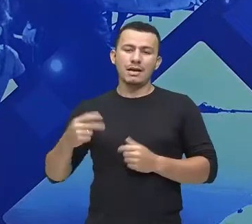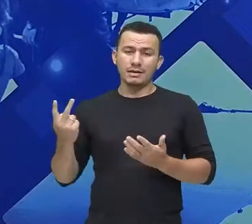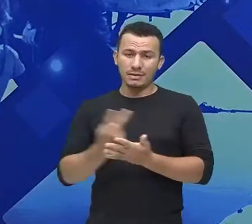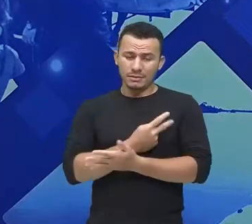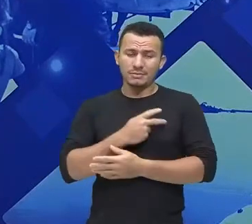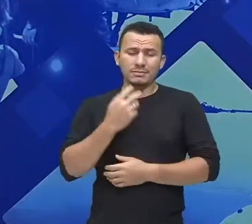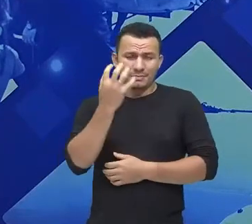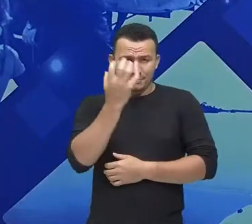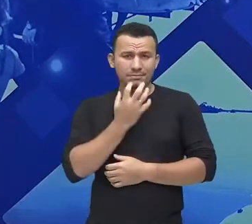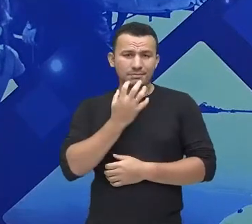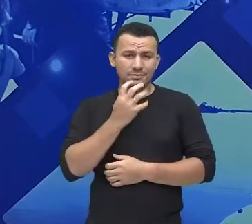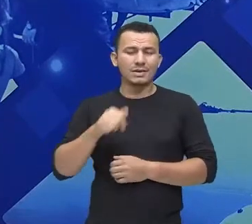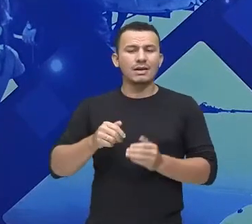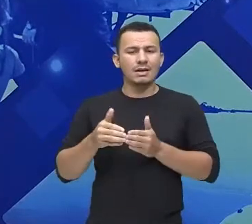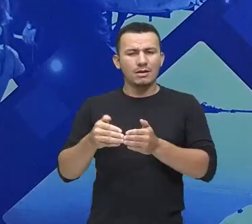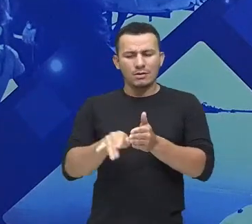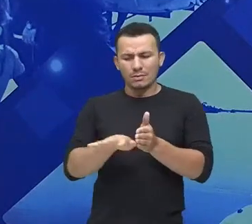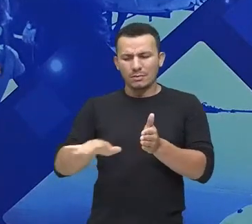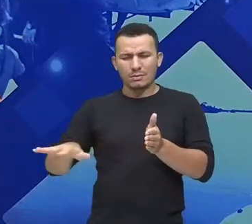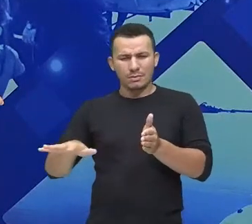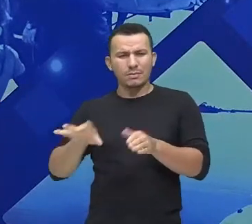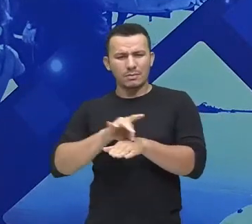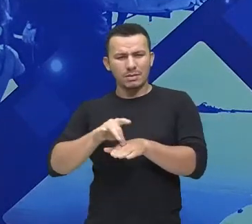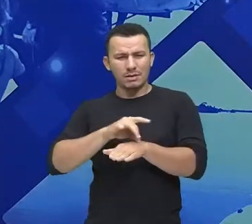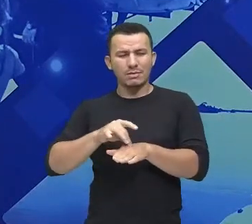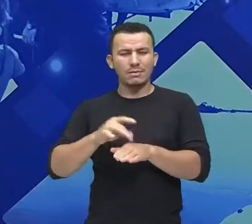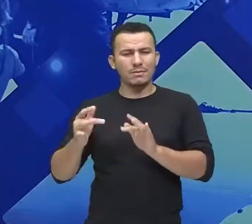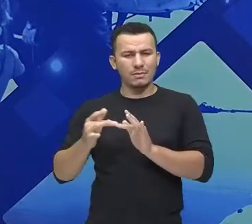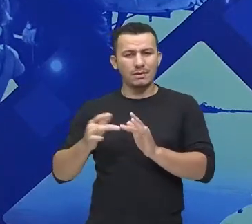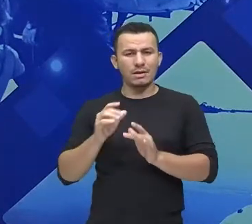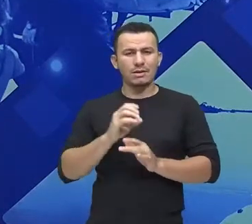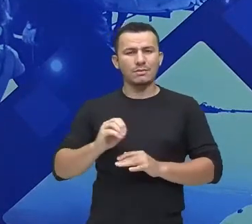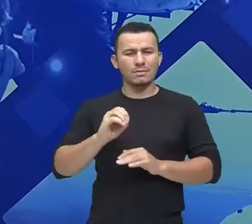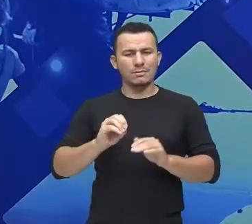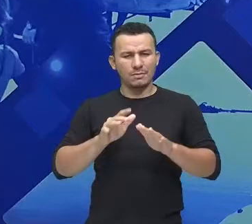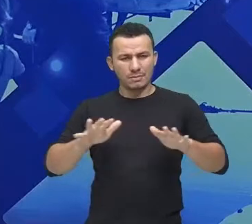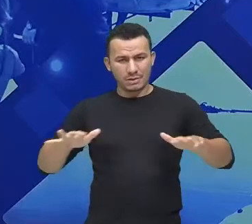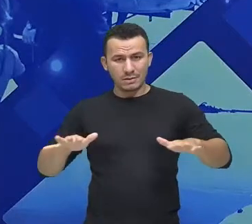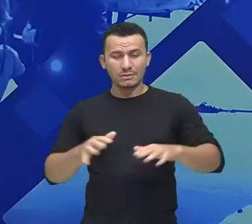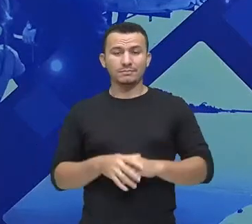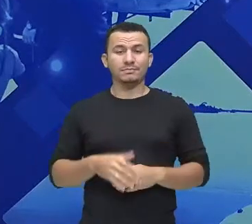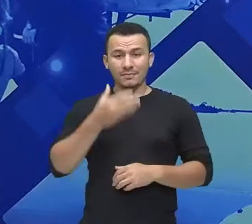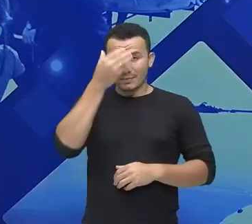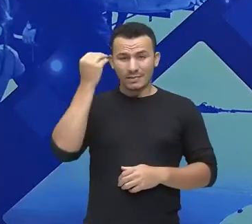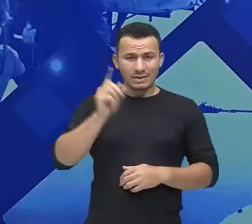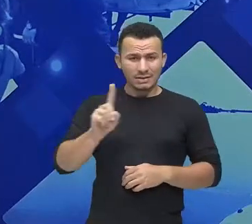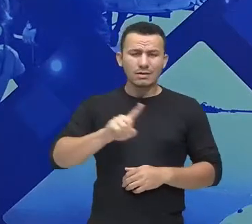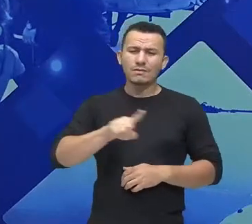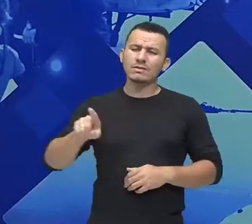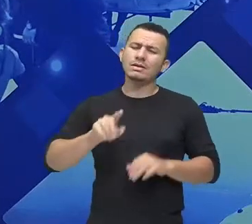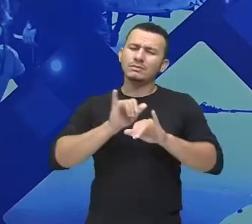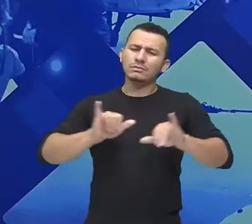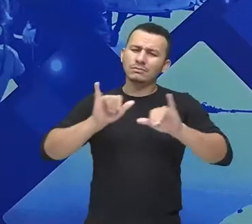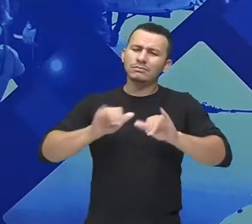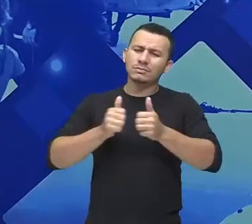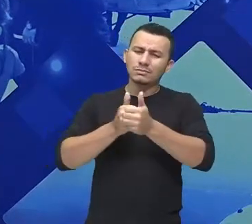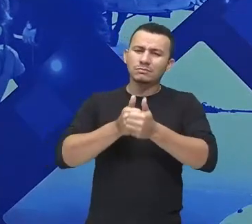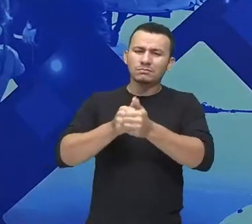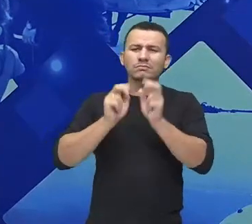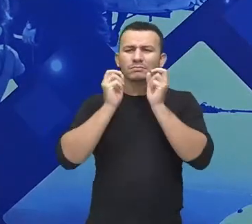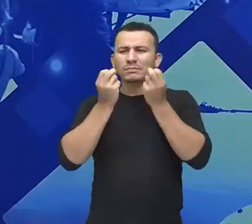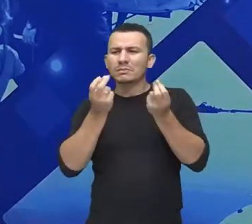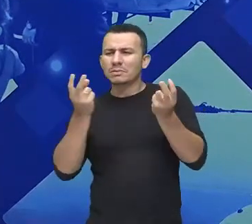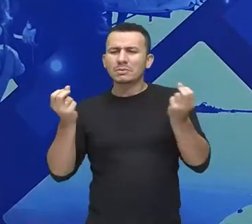muito sério, o vazamento de petróleo no mar. Não esqueçam disso e sempre acompanhem aí as notícias,